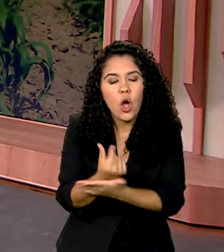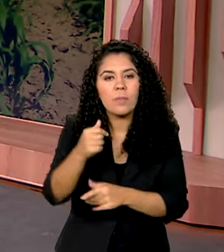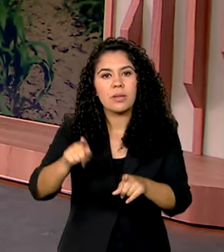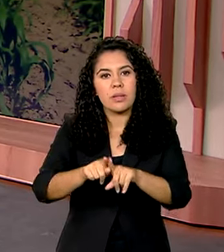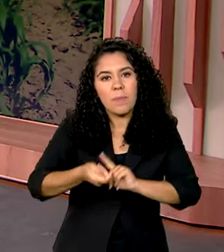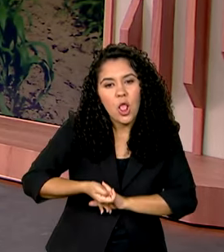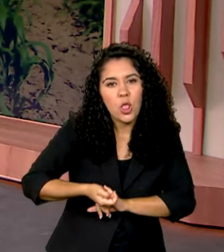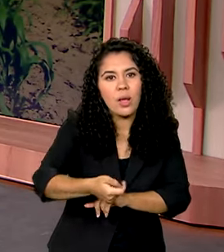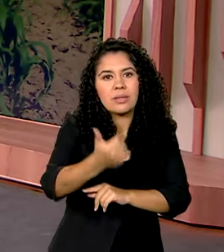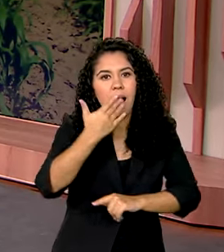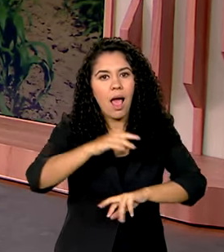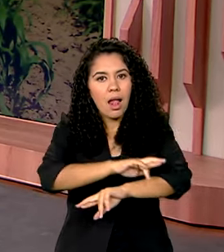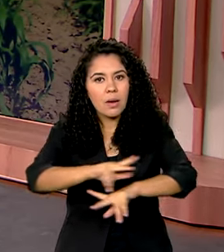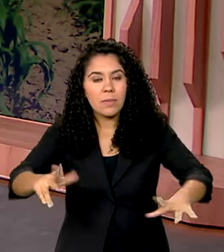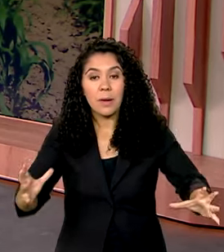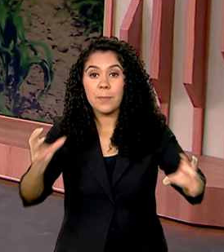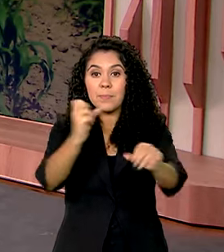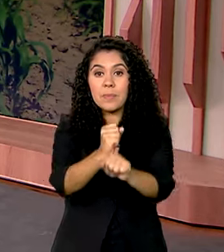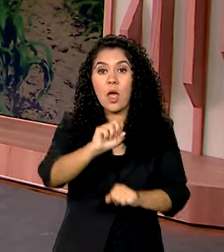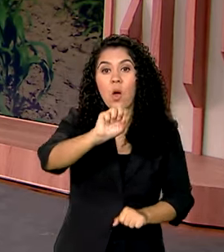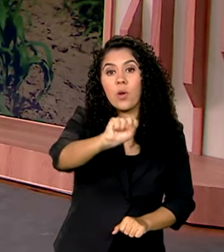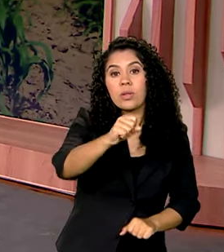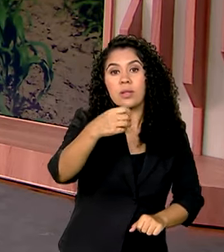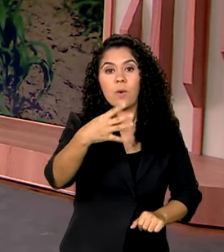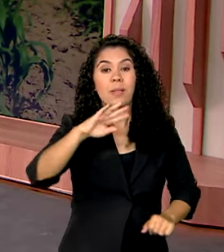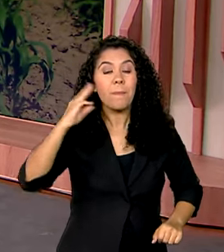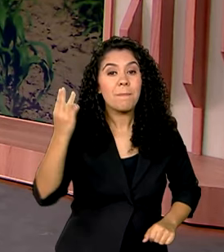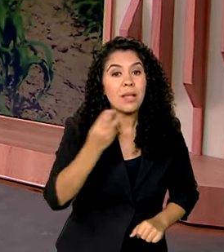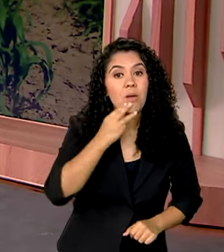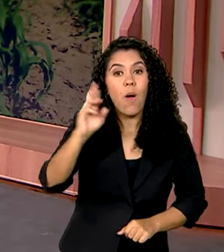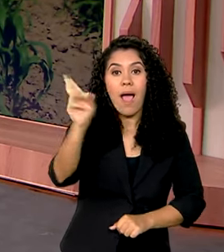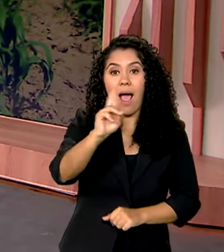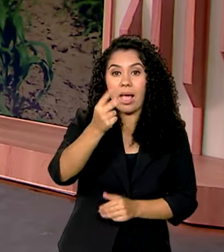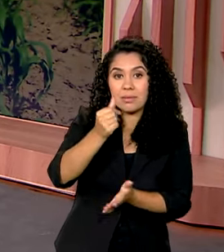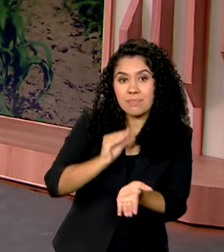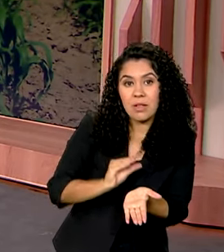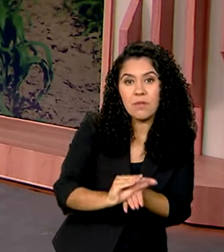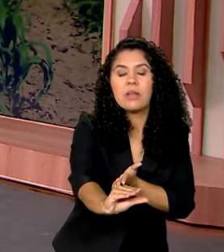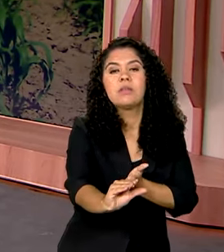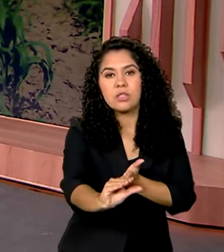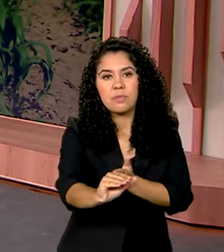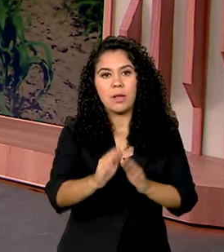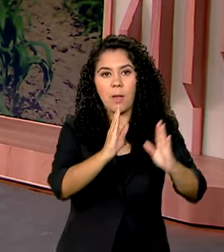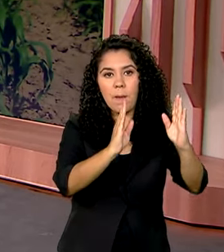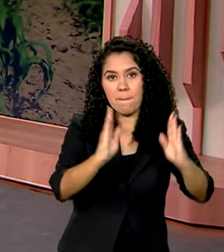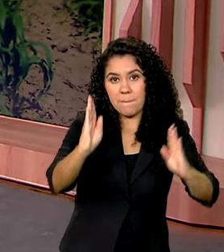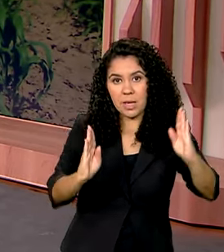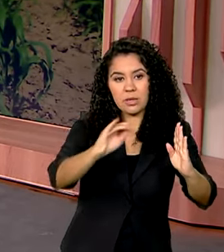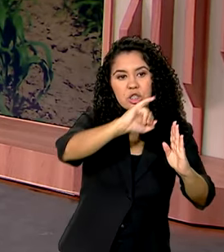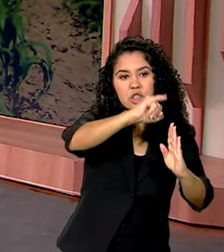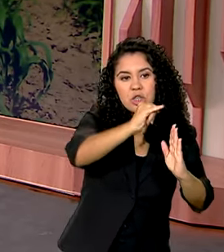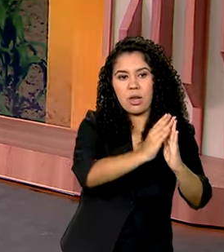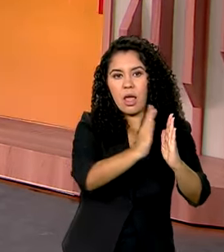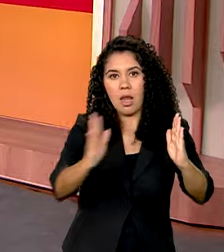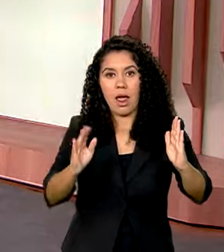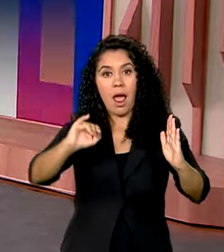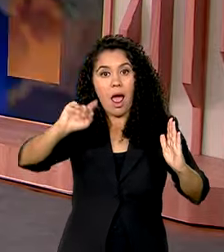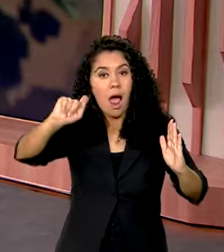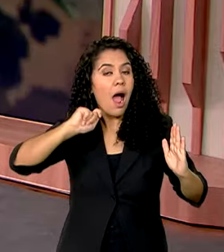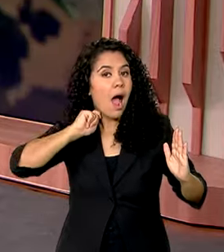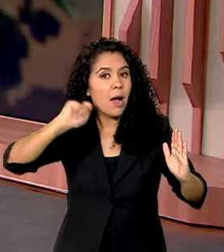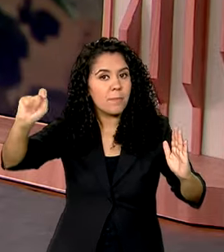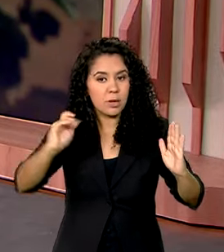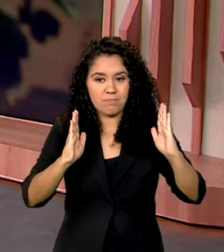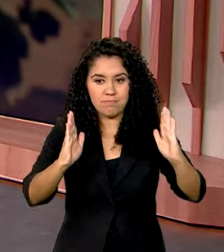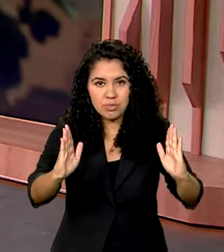doação de alimentos. Foram R$ 84 milhões de reais investidos entre janeiro e abril deste ano. E